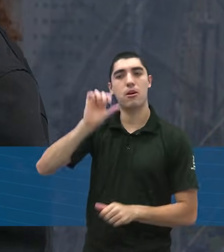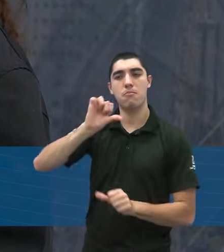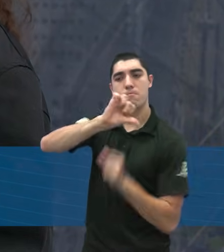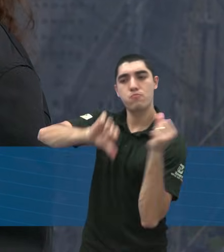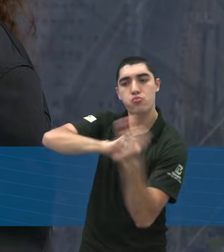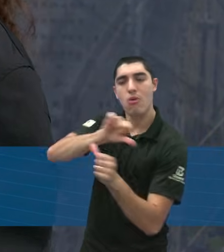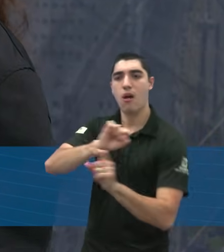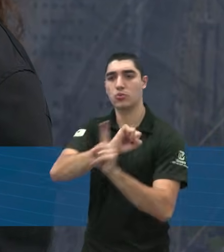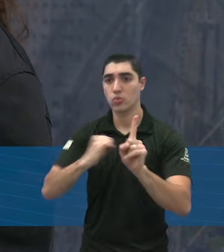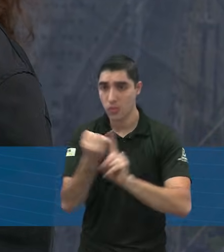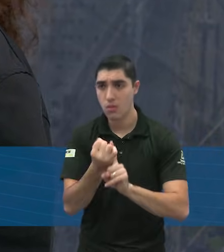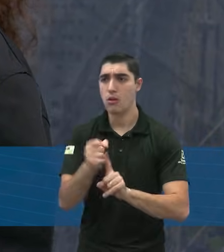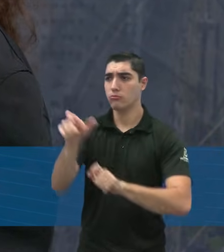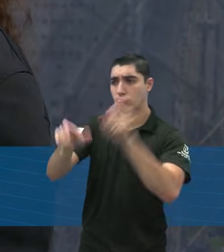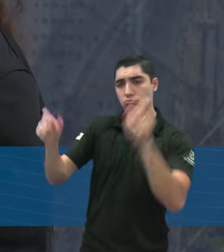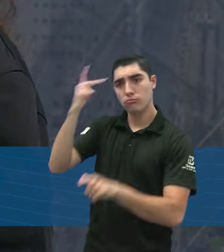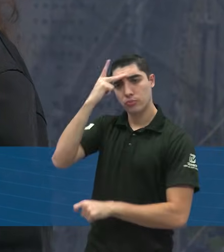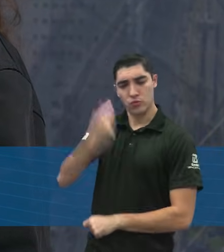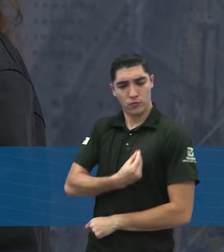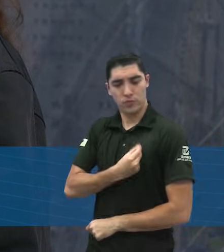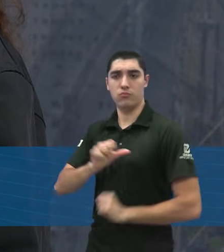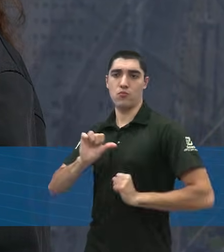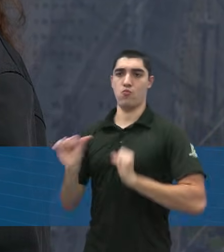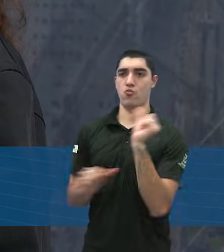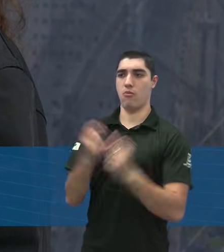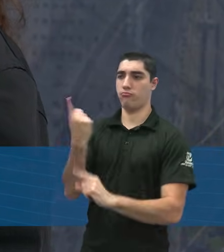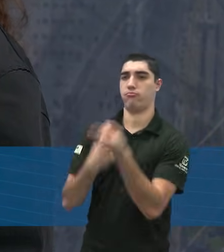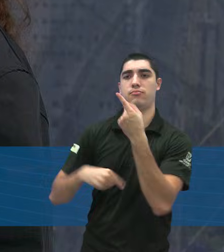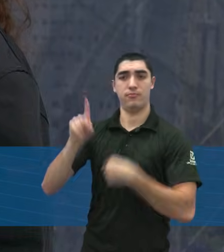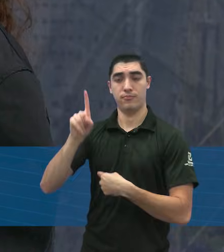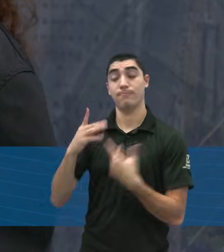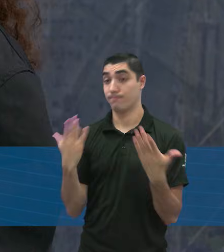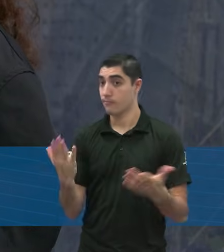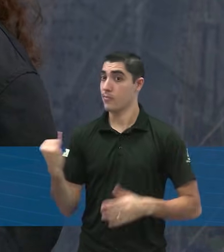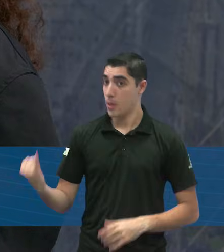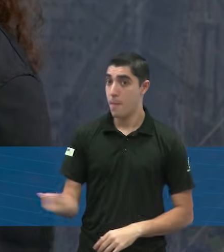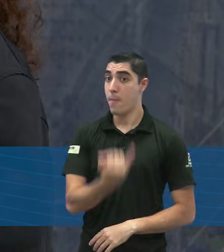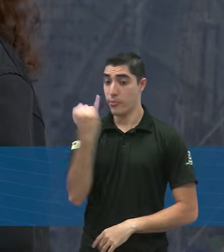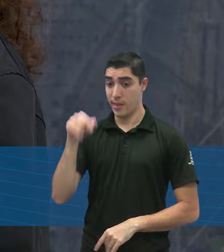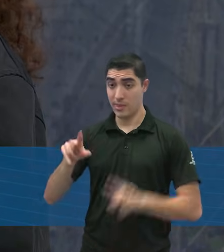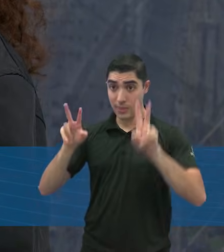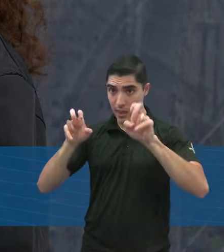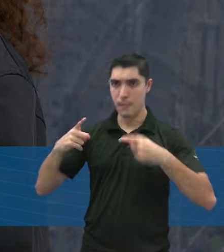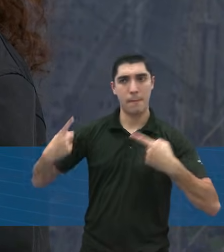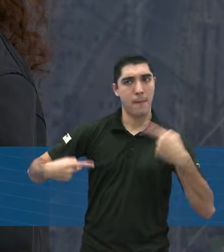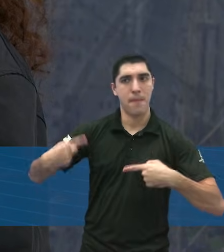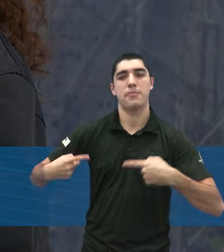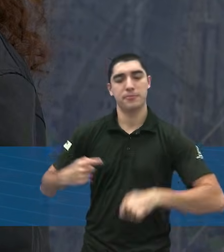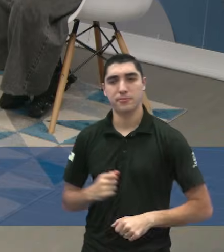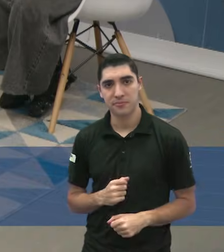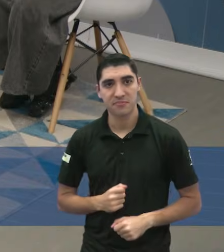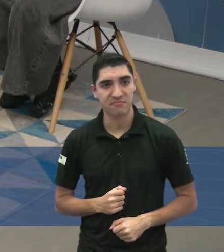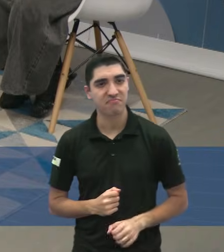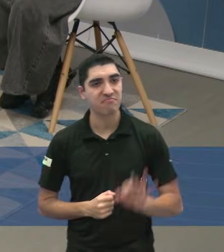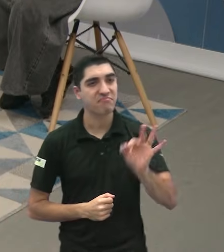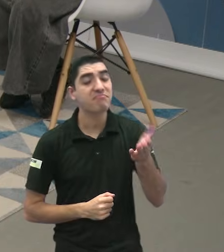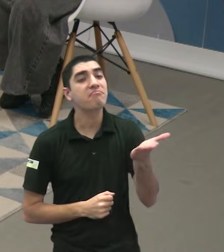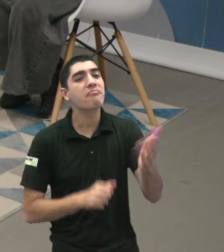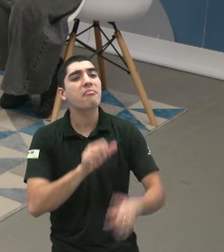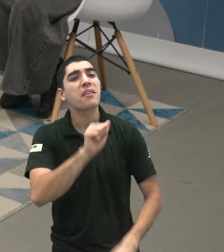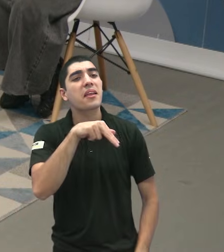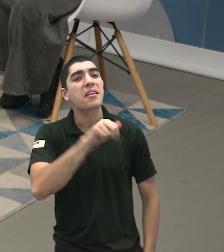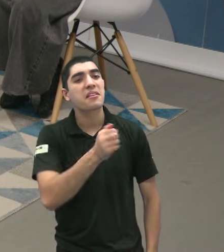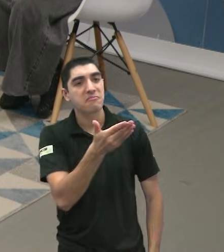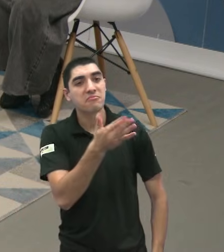pessoas, tanto individualmente como socialmente. Então, é de extrema relevância a gente levar esses tópicos, E você, Ana